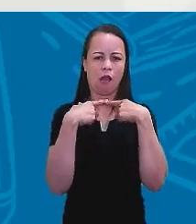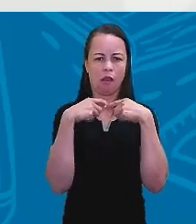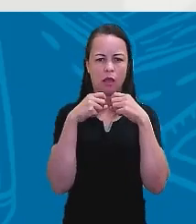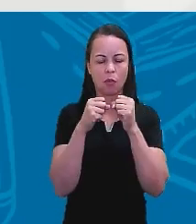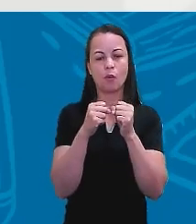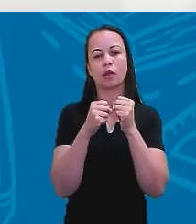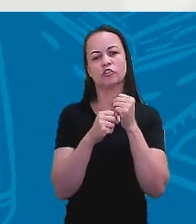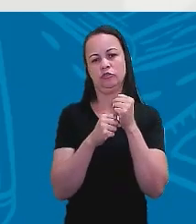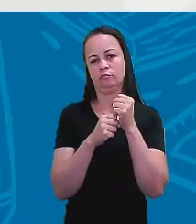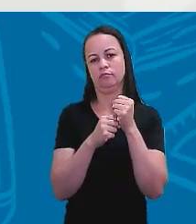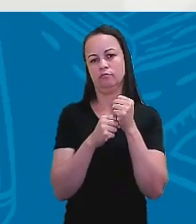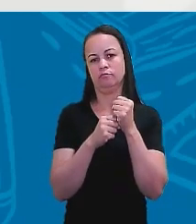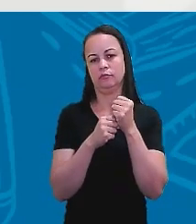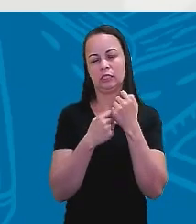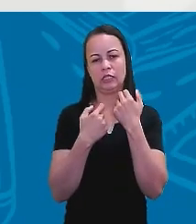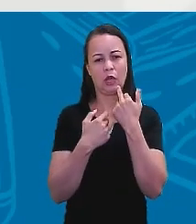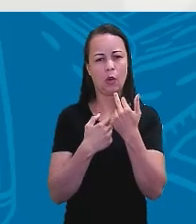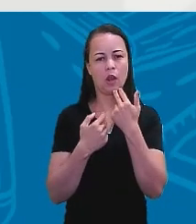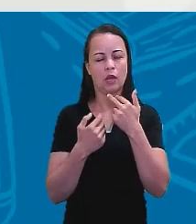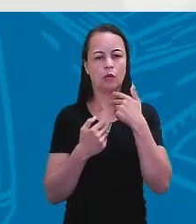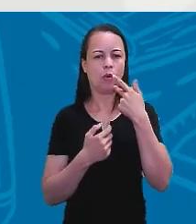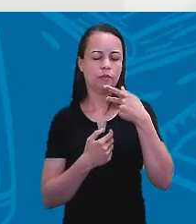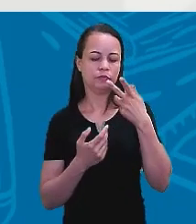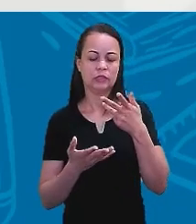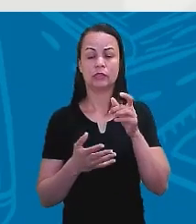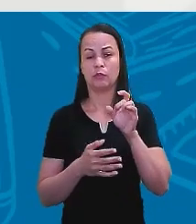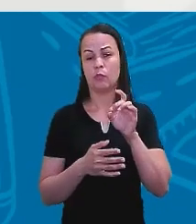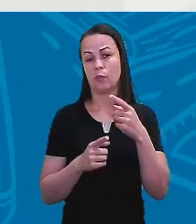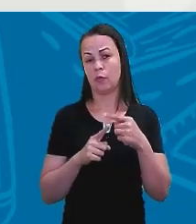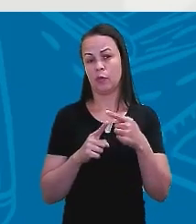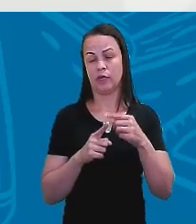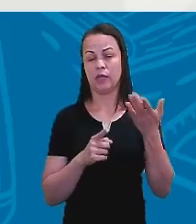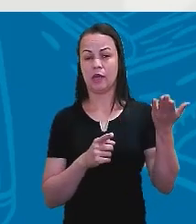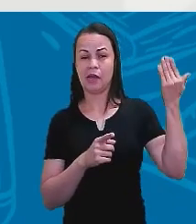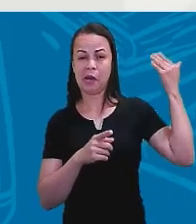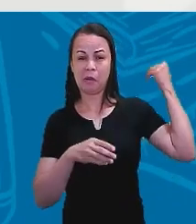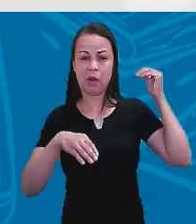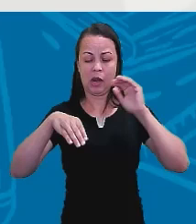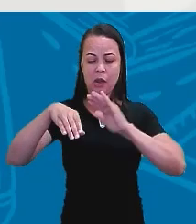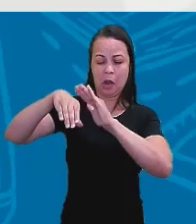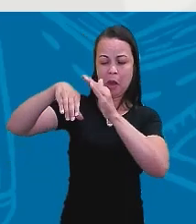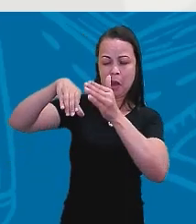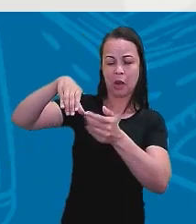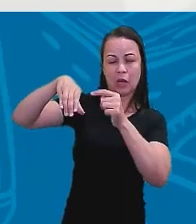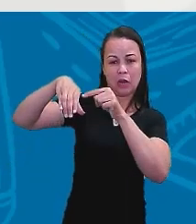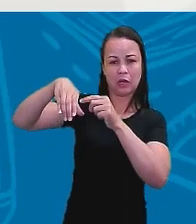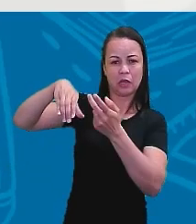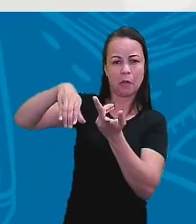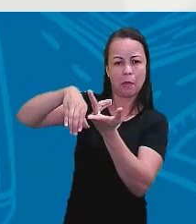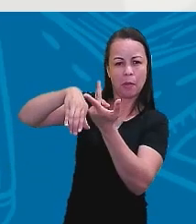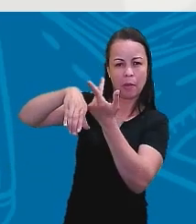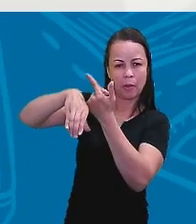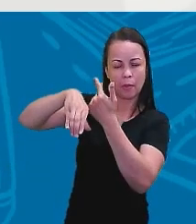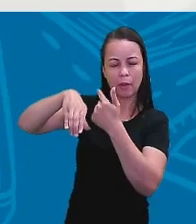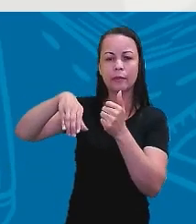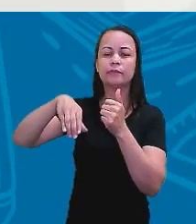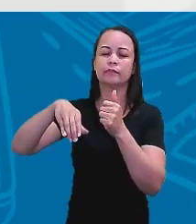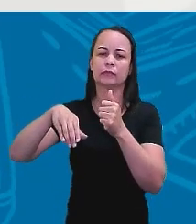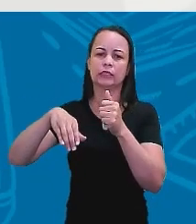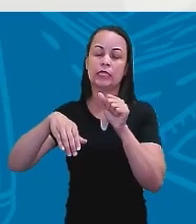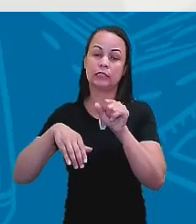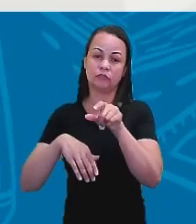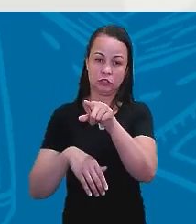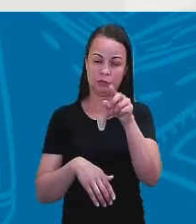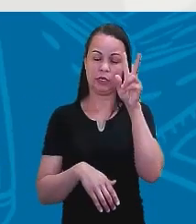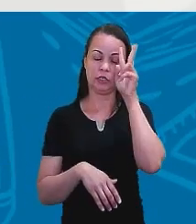então eles só desenhavam, né, aquelas pinturas rupestres lá na aula de história. Quem prestou atenção na aula de história sabe do que eu